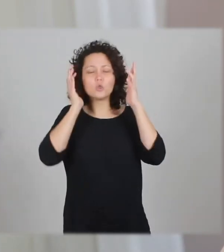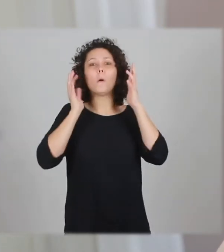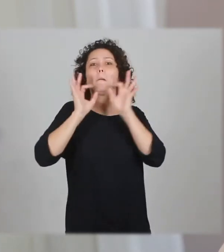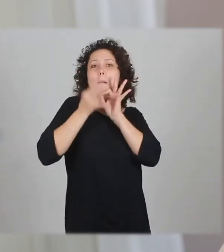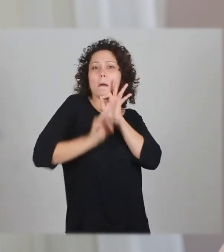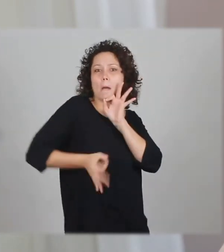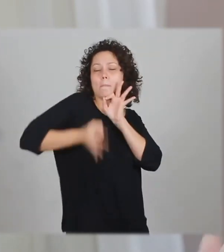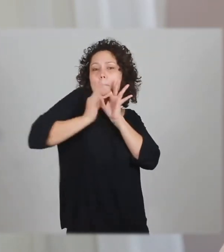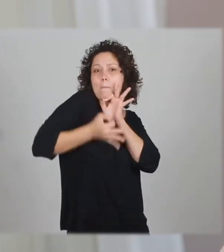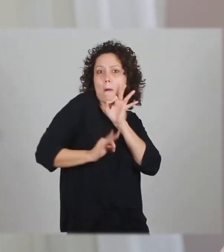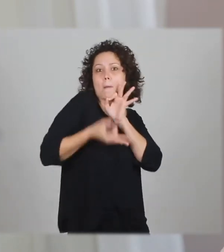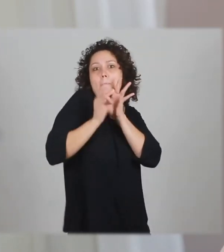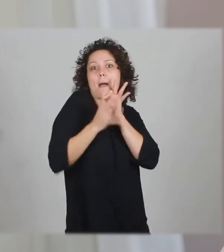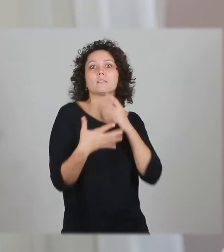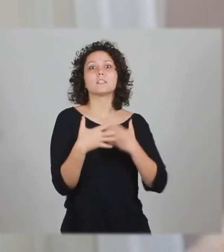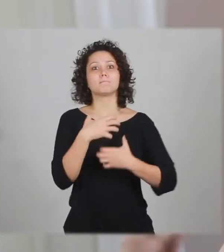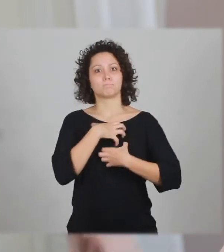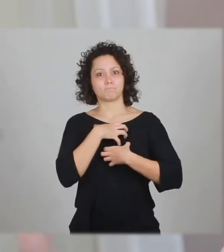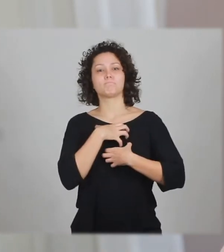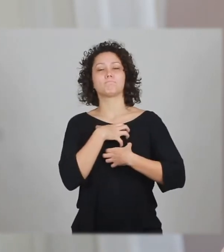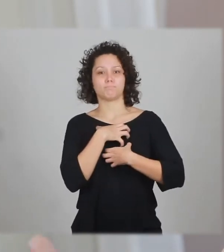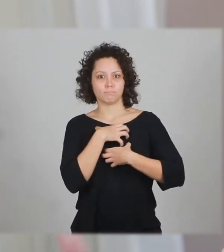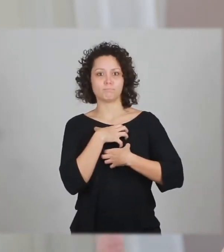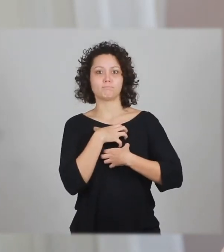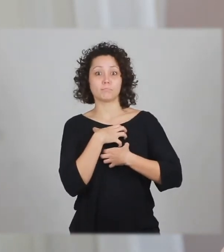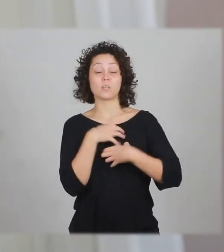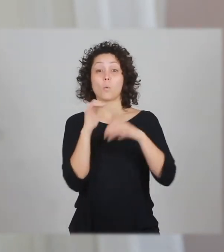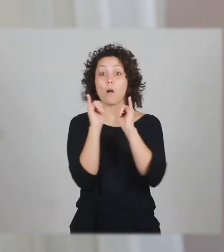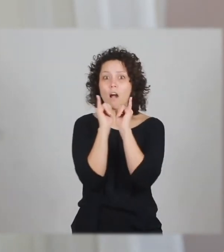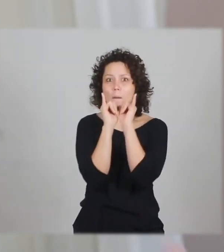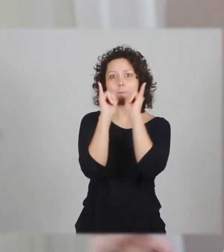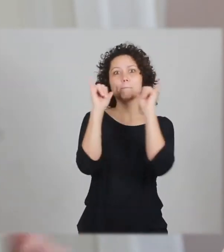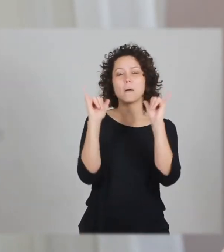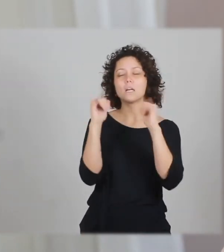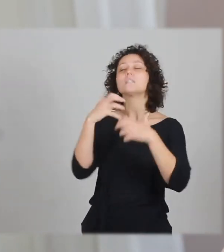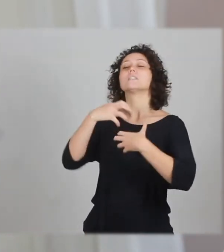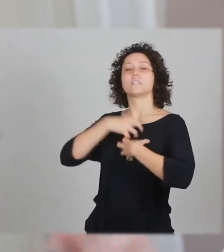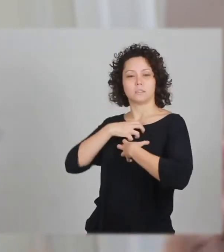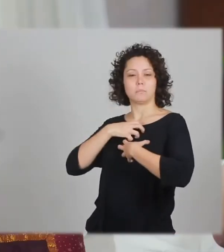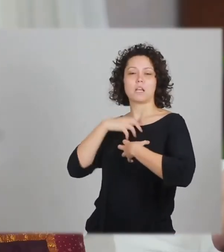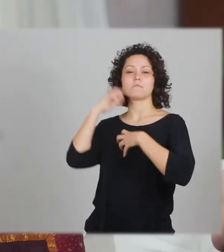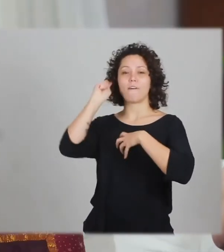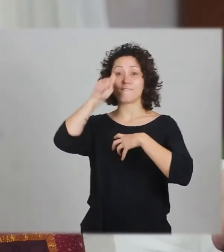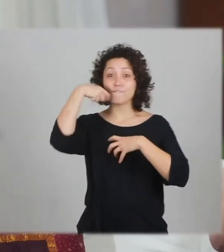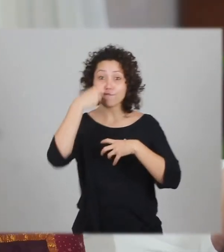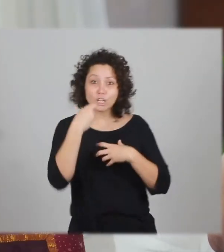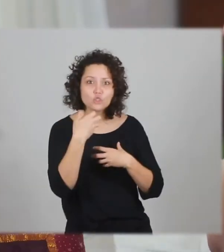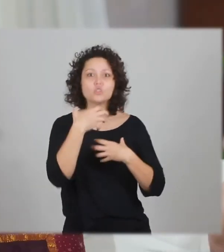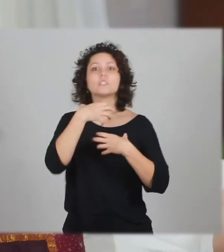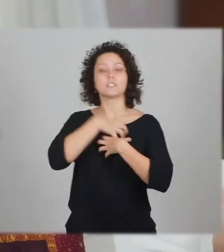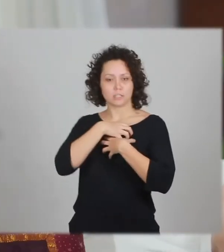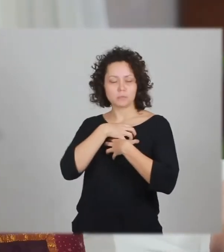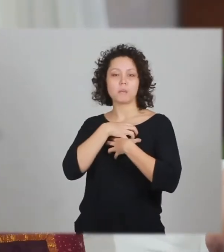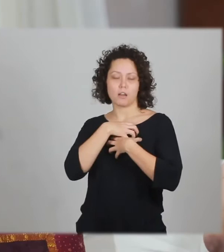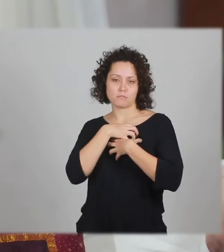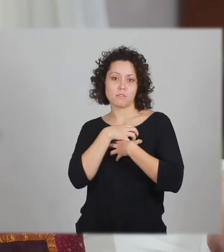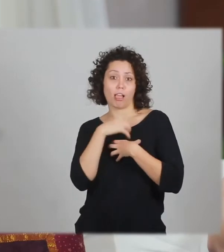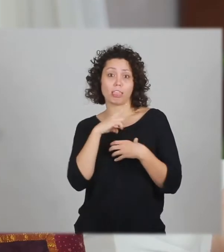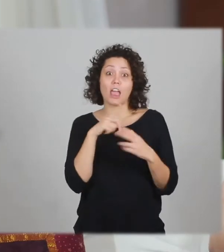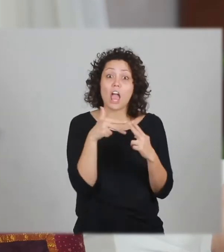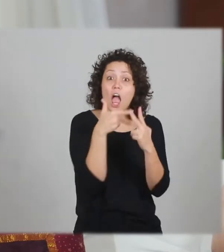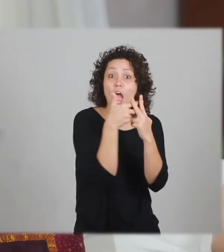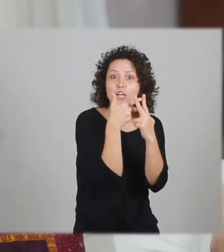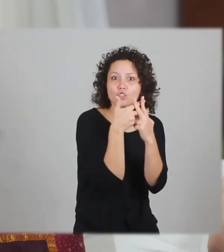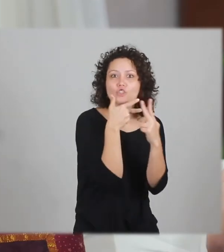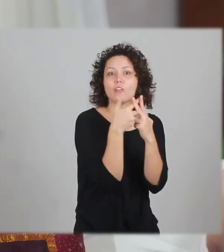se sensibilizar. Então, a gente pensa em campanha, a gente pensa em sensibilização, vídeo sensibiliza, ter a hashtag para poder gerar